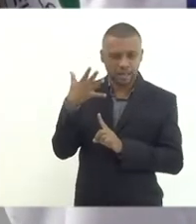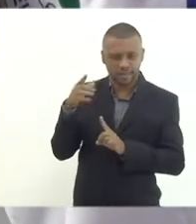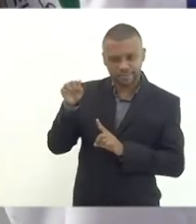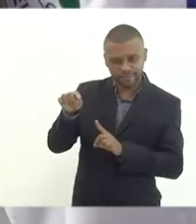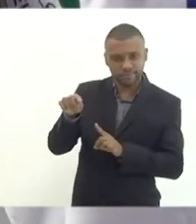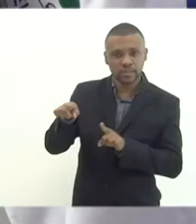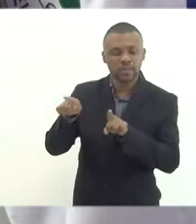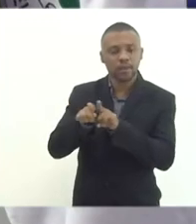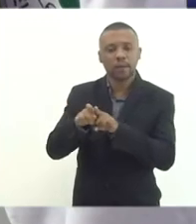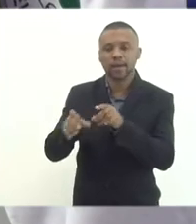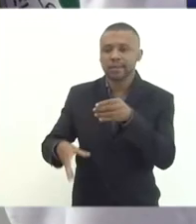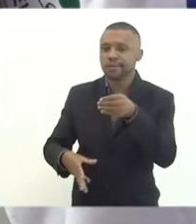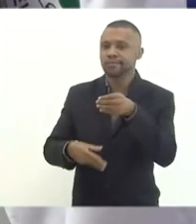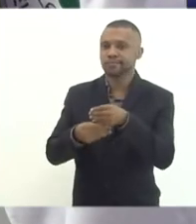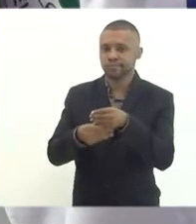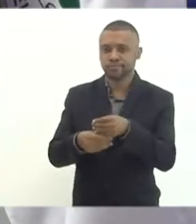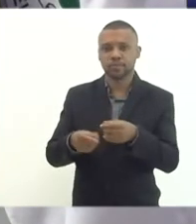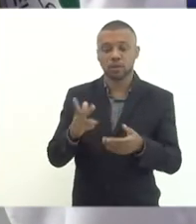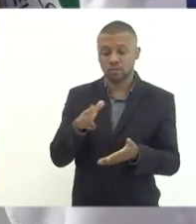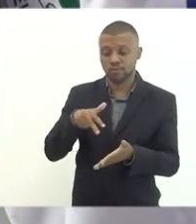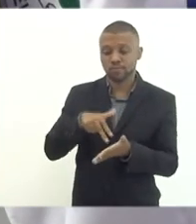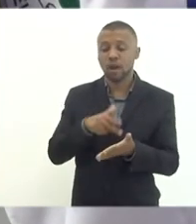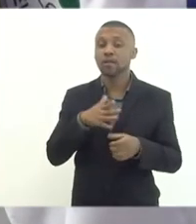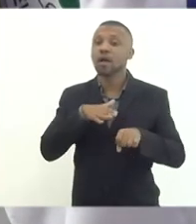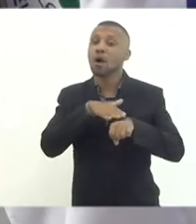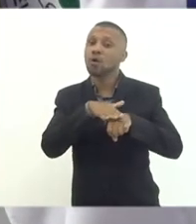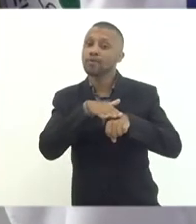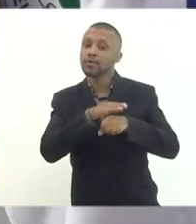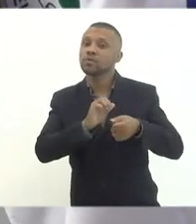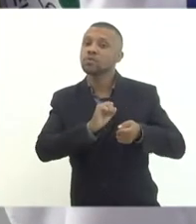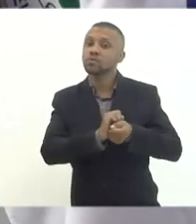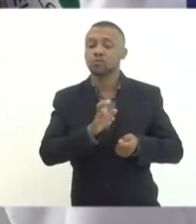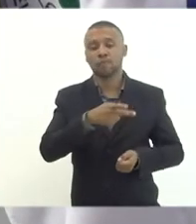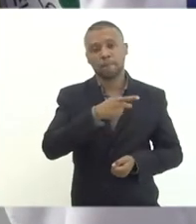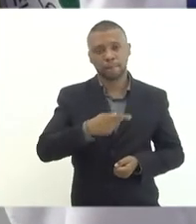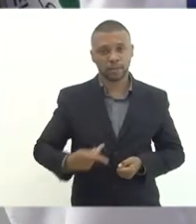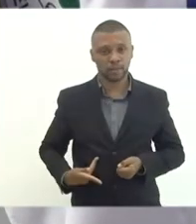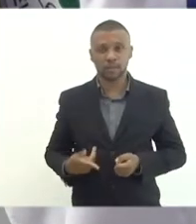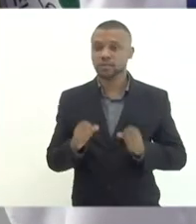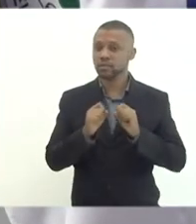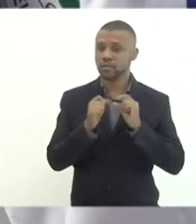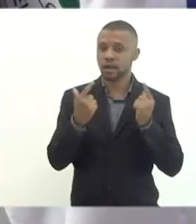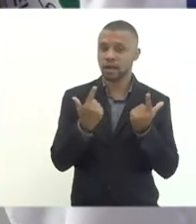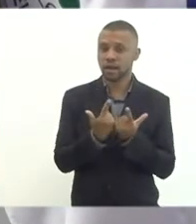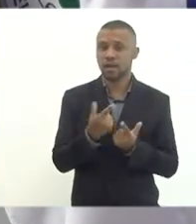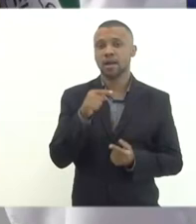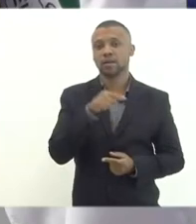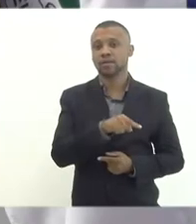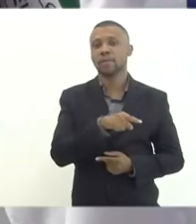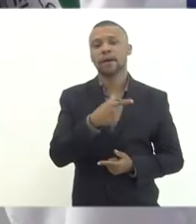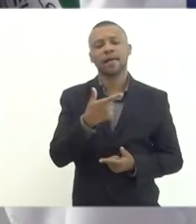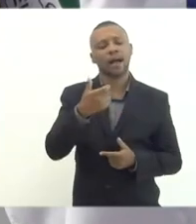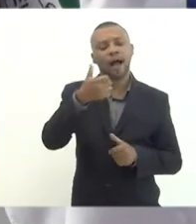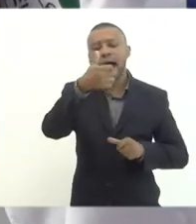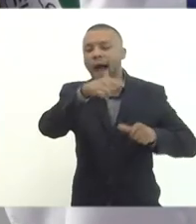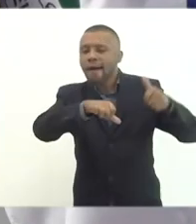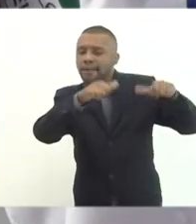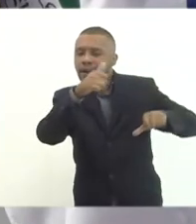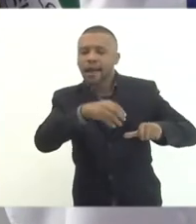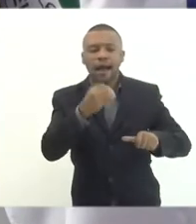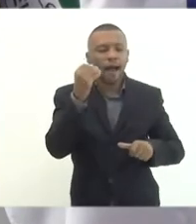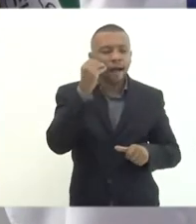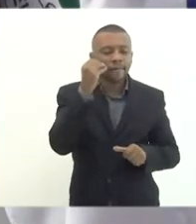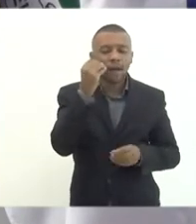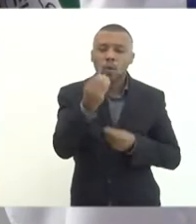e também essa observação estarei falando com Oi gente desta casa para ver de que forma nós possamos